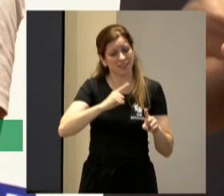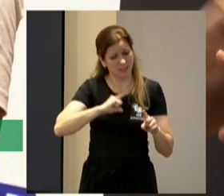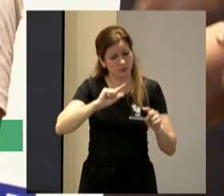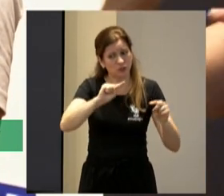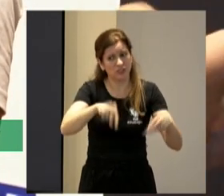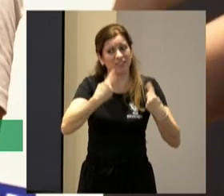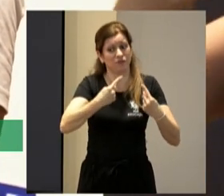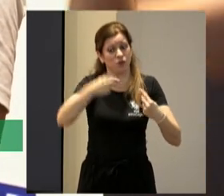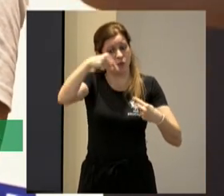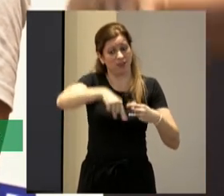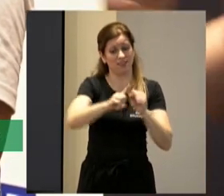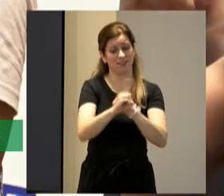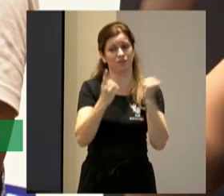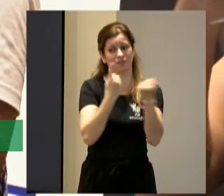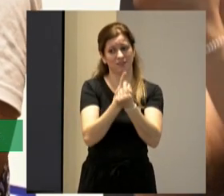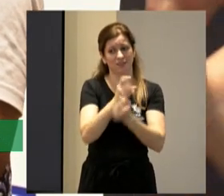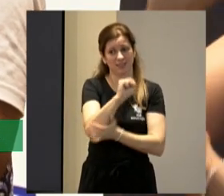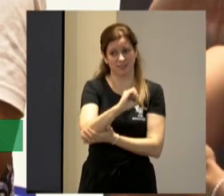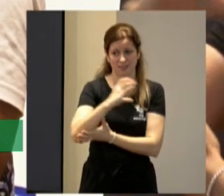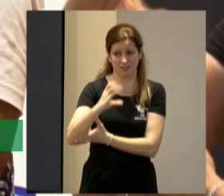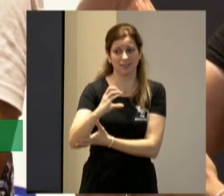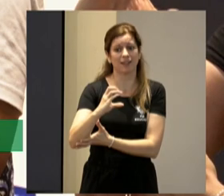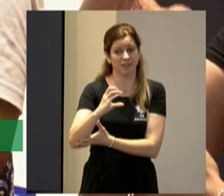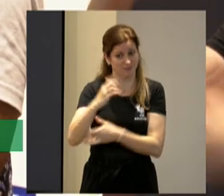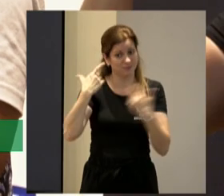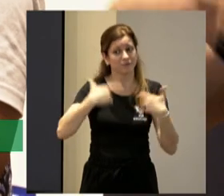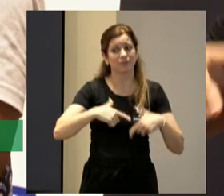sociedade catarinense. Nós não